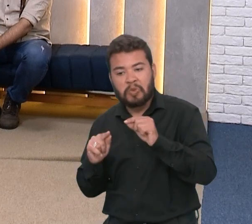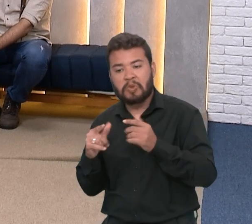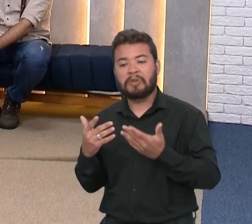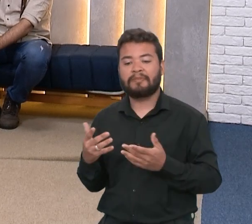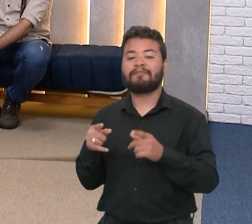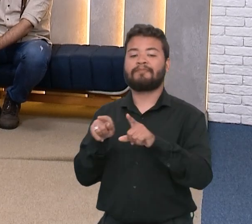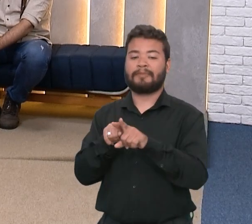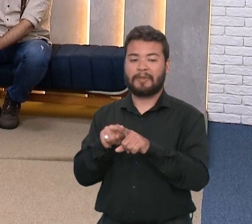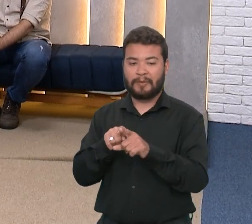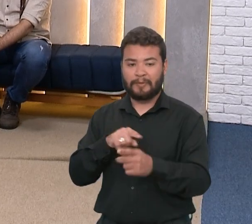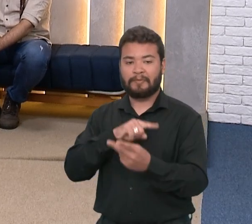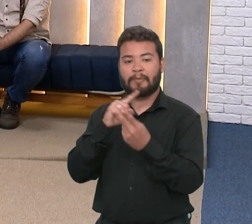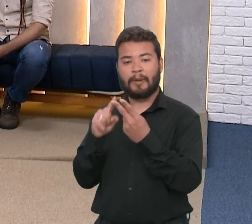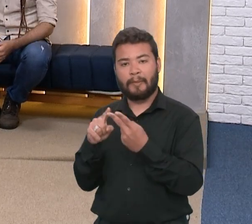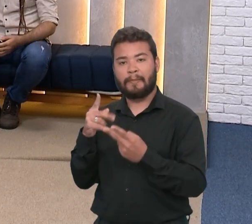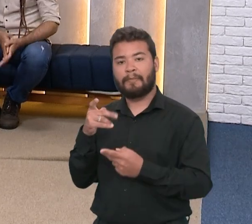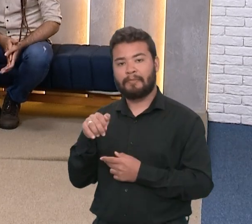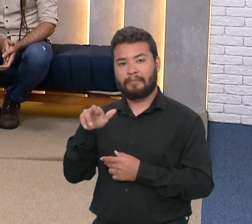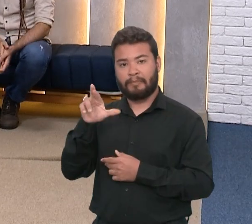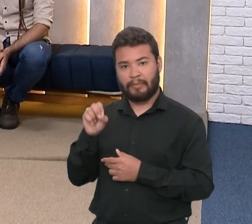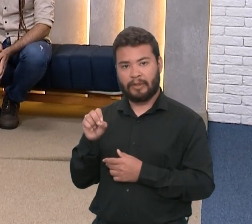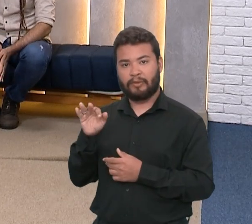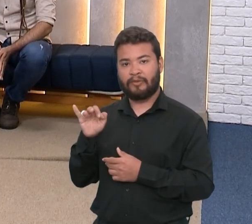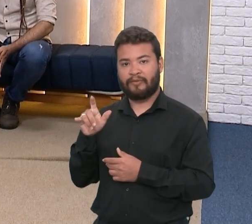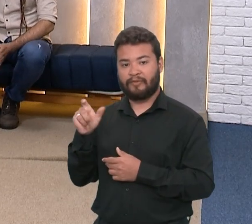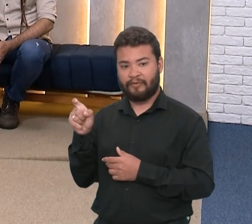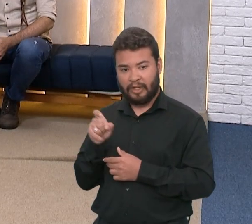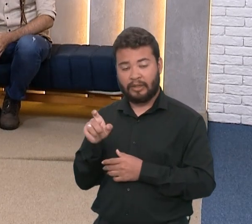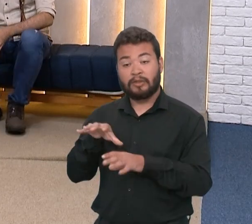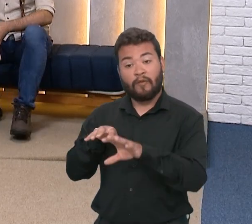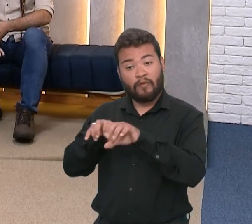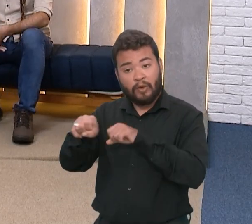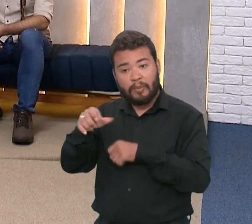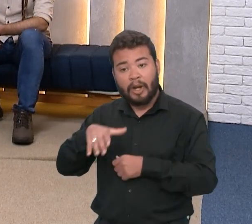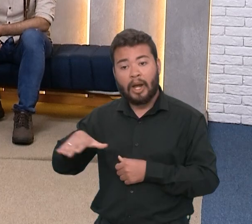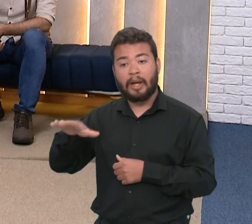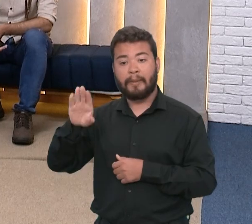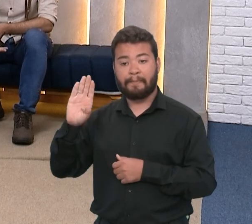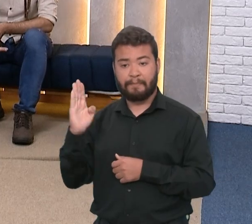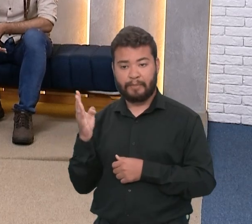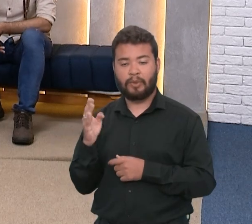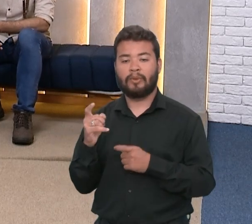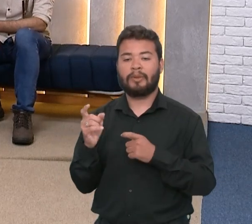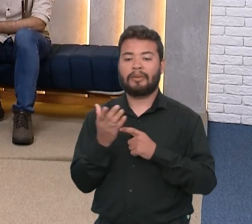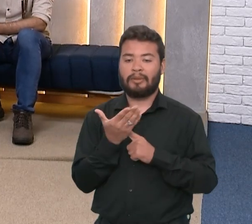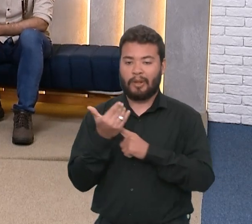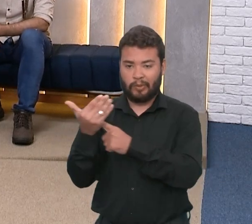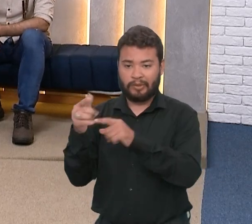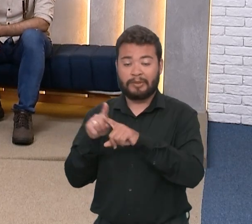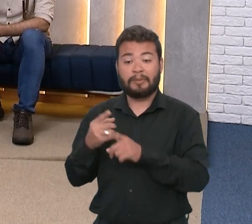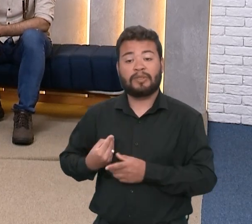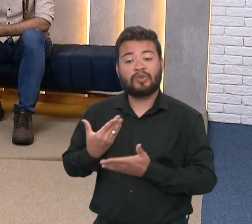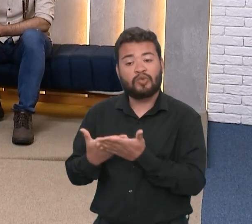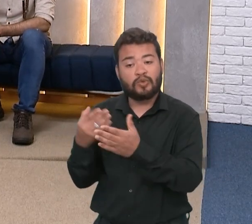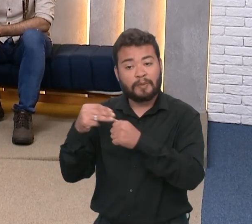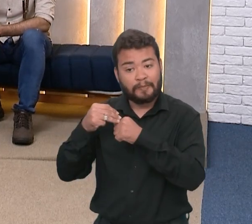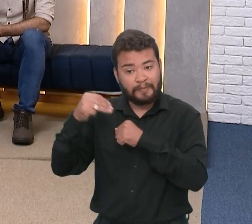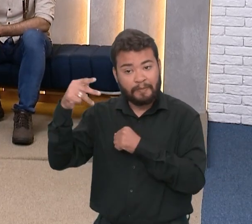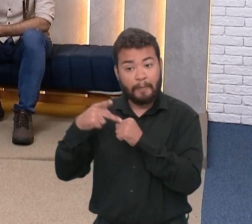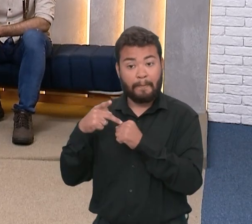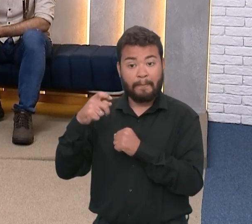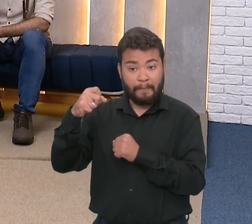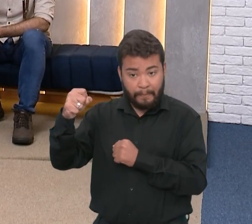Pedro Félix, formado em biotecnologia pela UFG e mestrando do programa de pós-graduação em biologia da